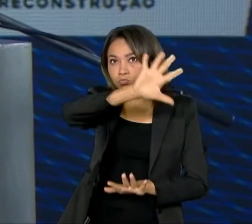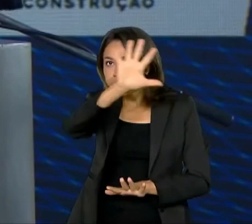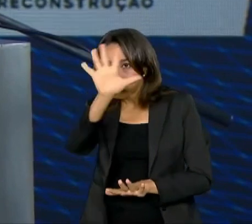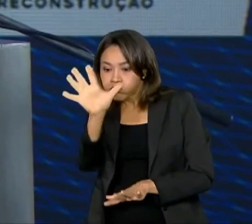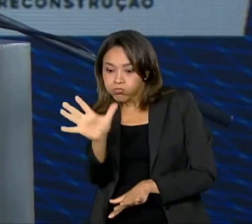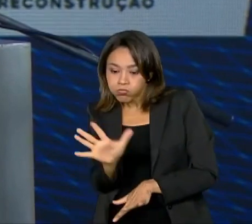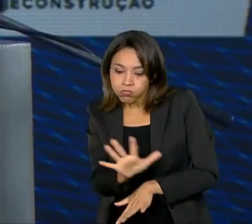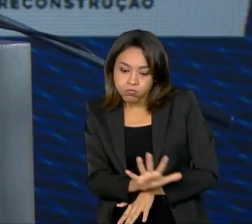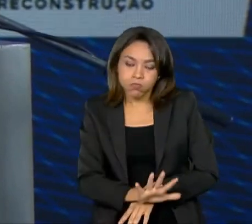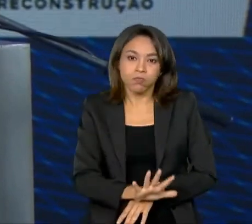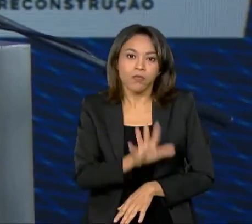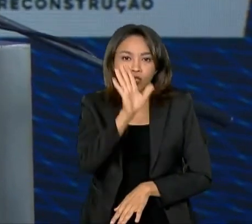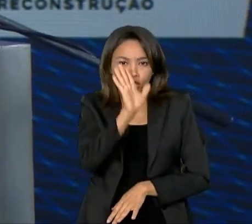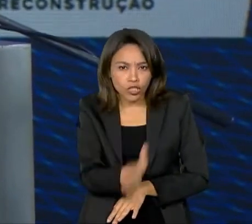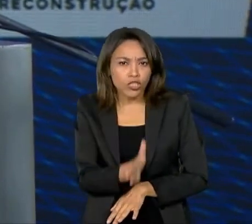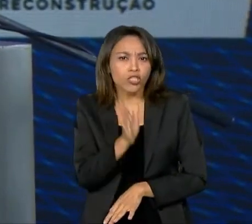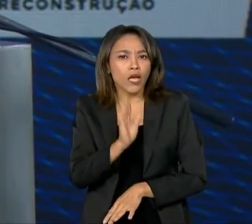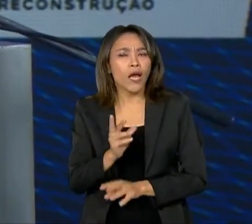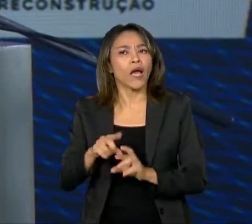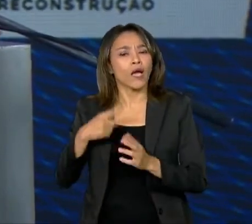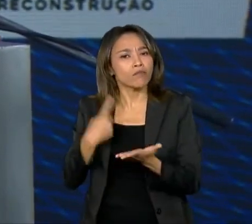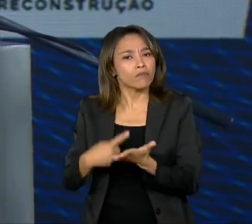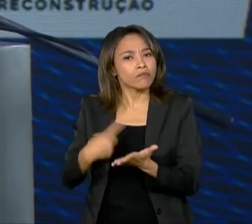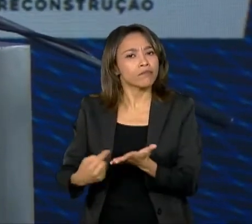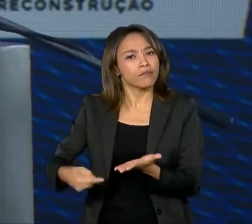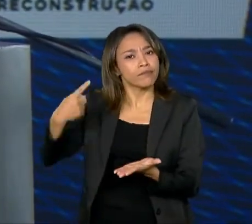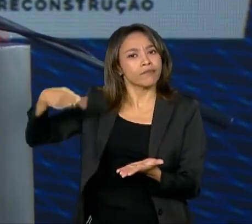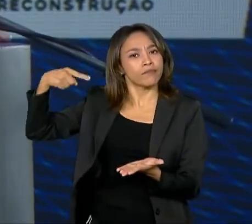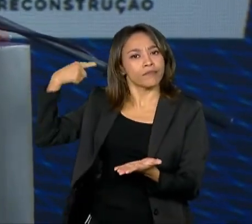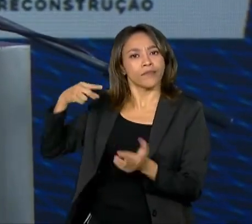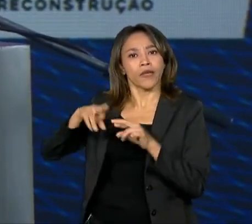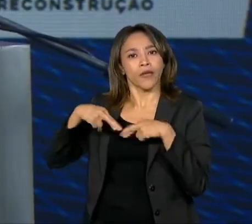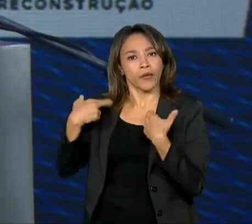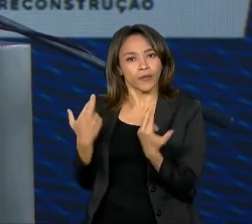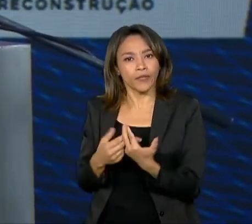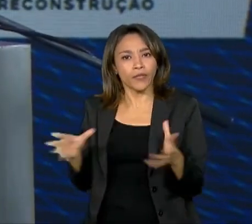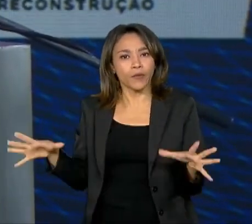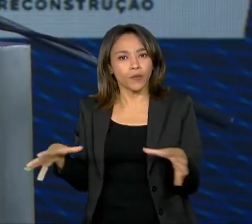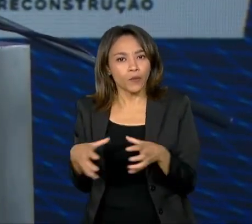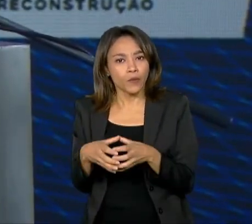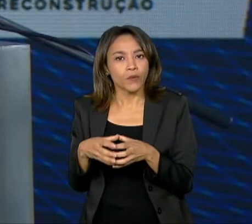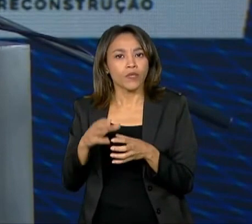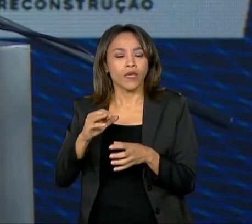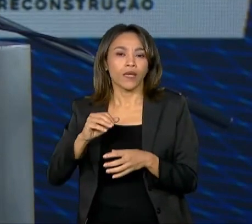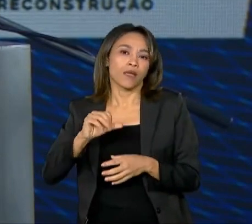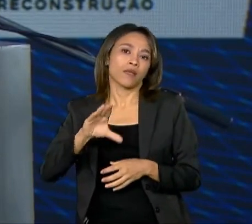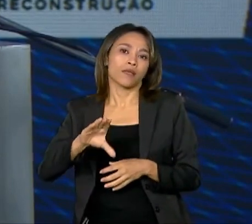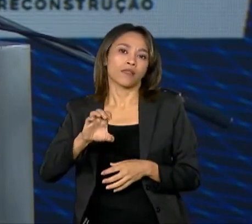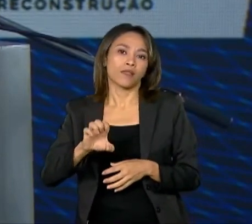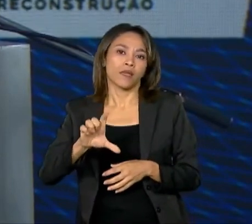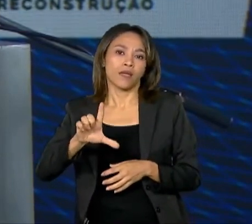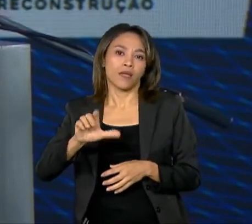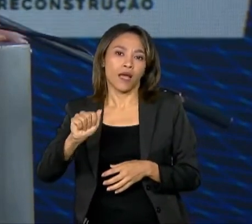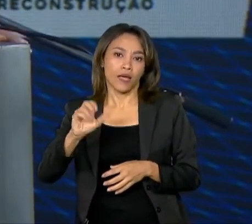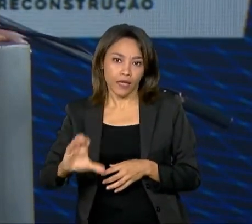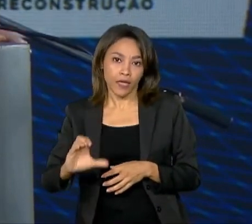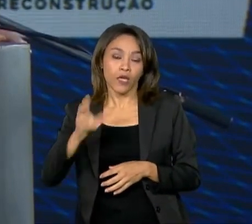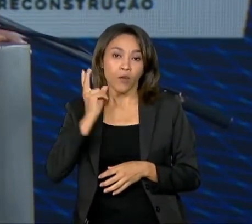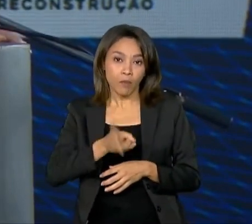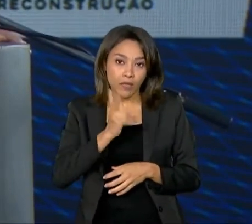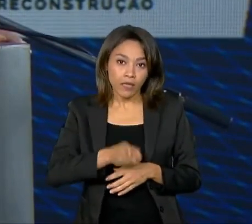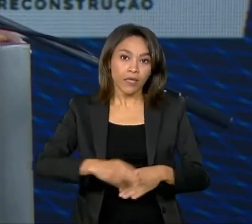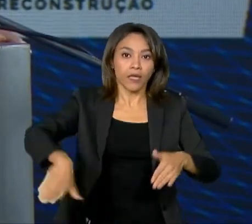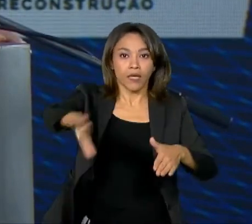todas reuniões da celac de que nós vamos continuar na América Latina América do Sul sendo uma zona